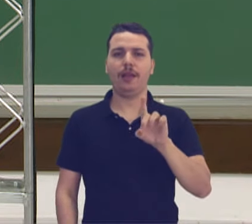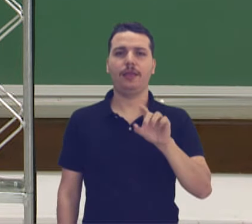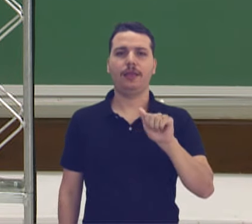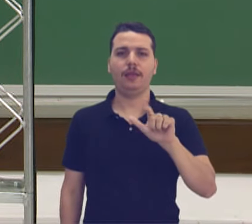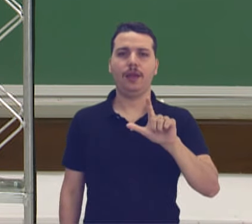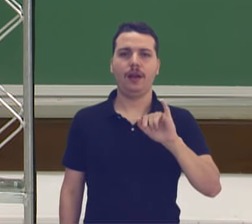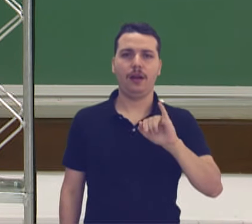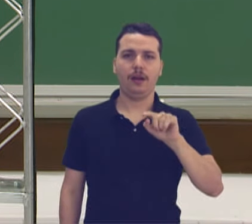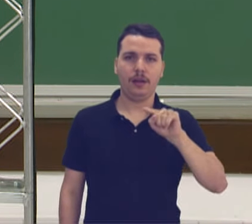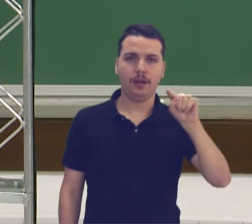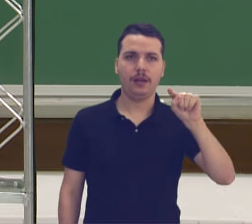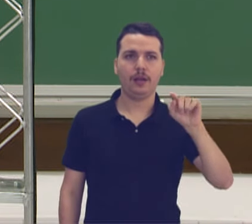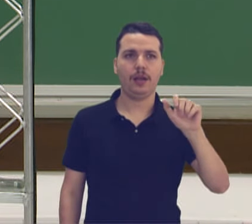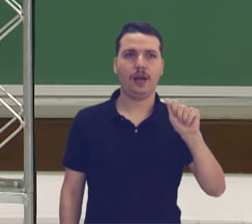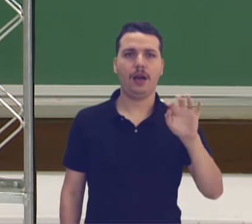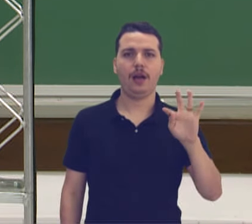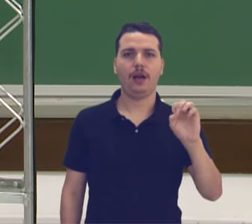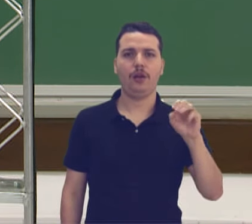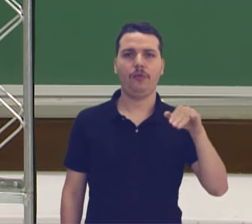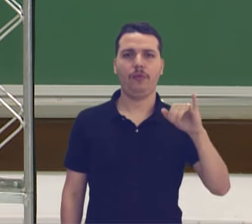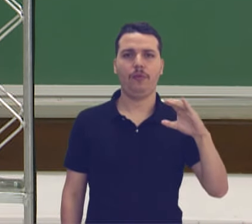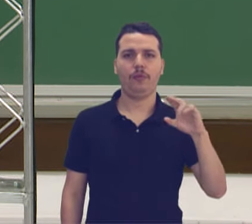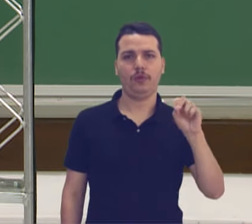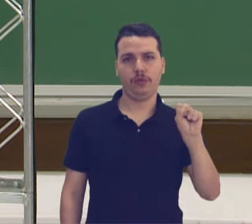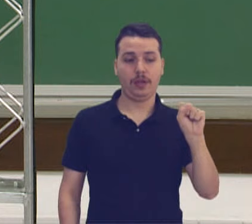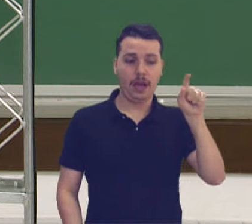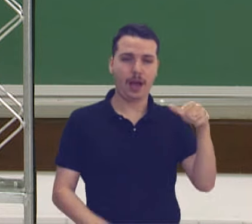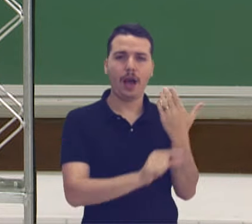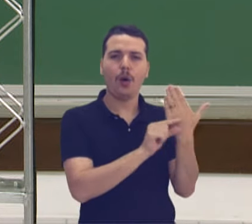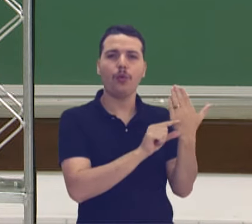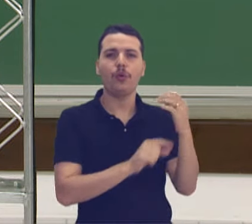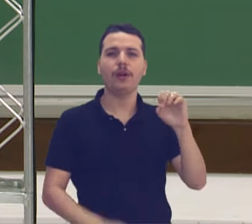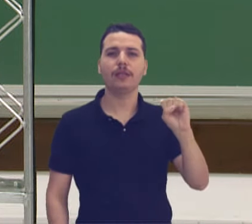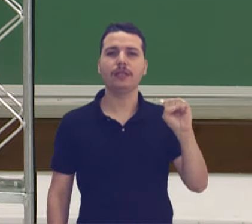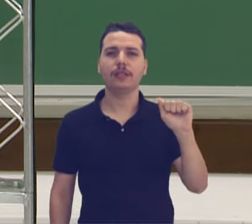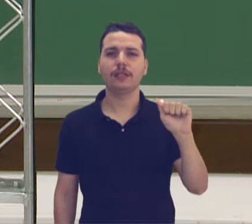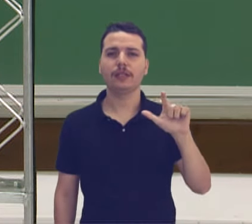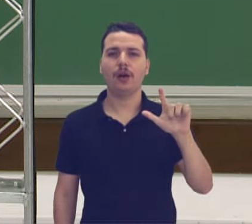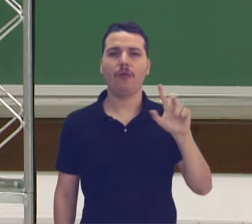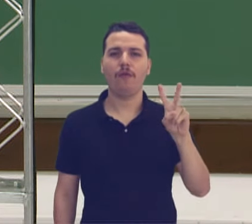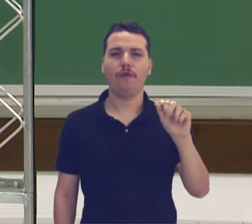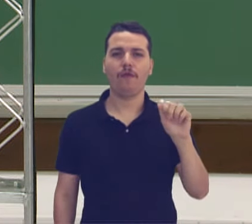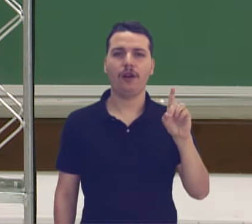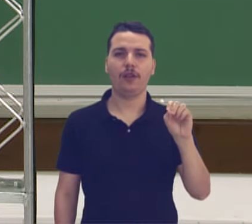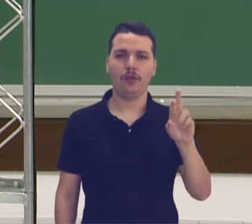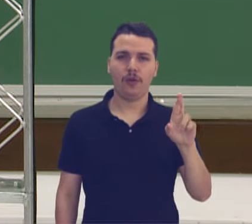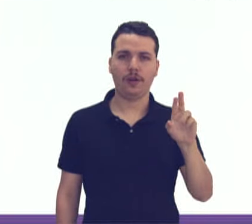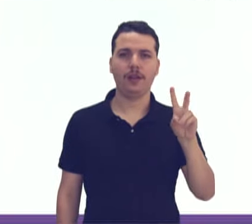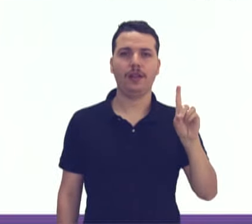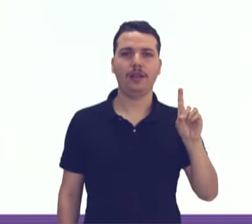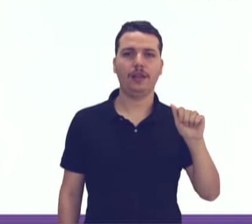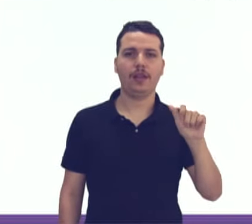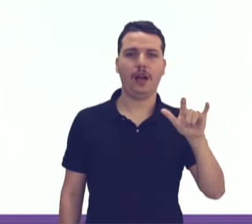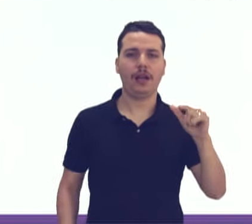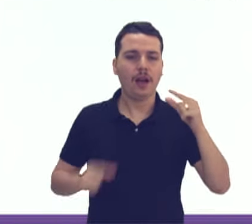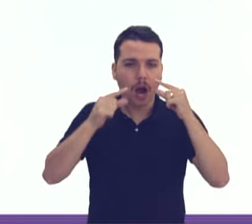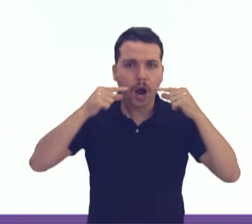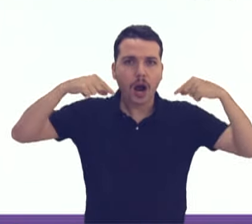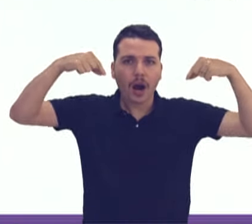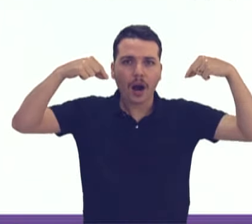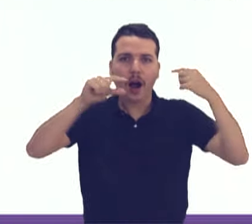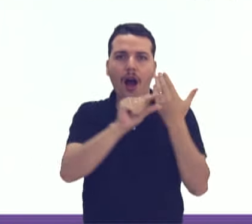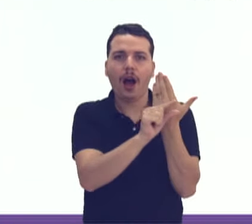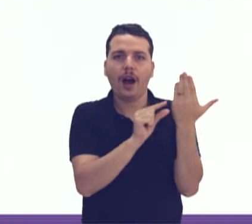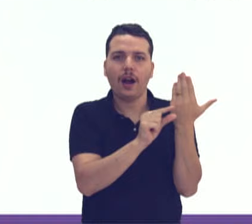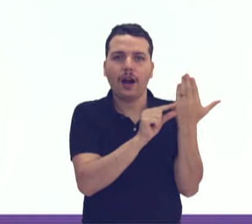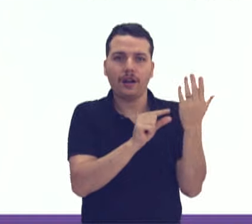ao salvador dalí aqui todos se lembram dele ele tem um bigodinho por cima certo é um artista surrealista